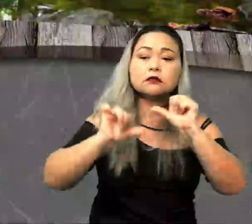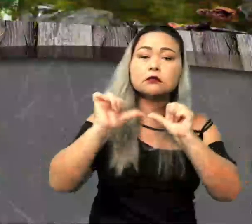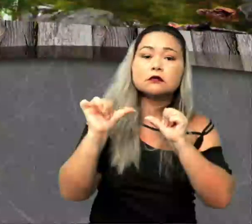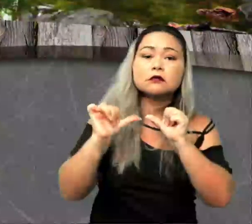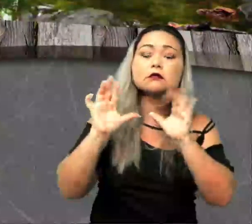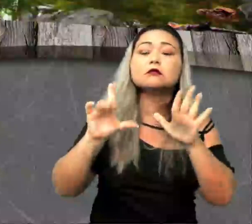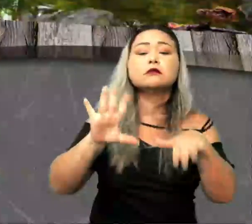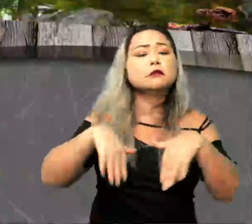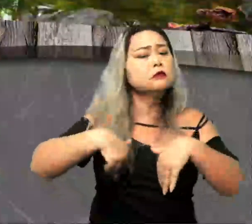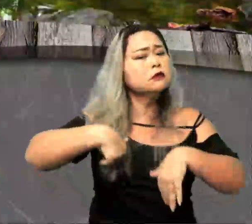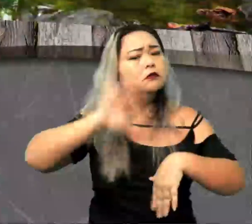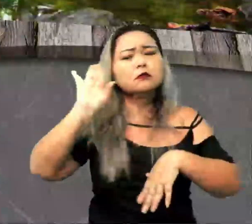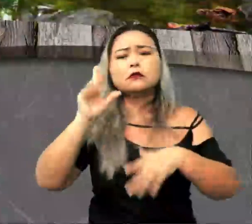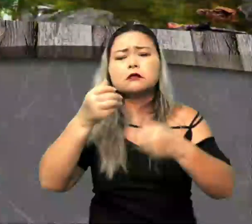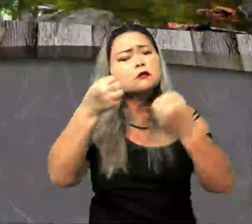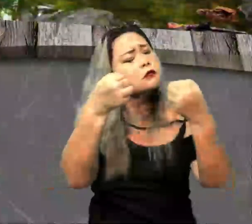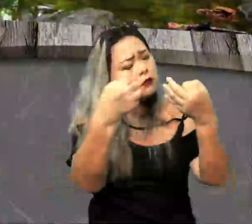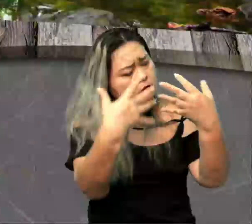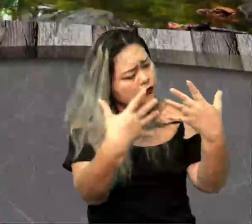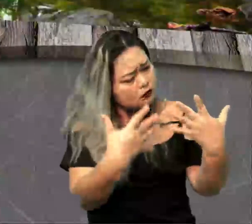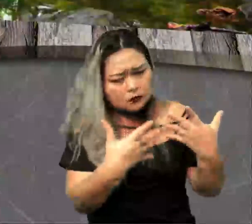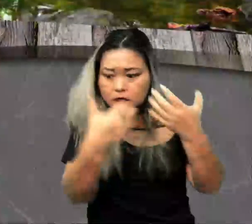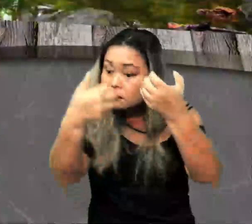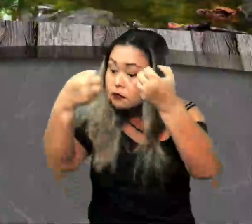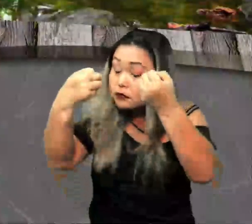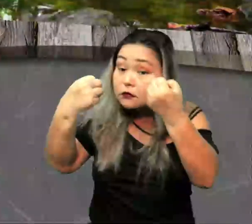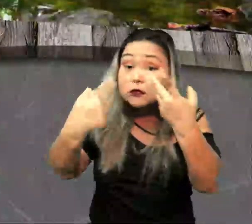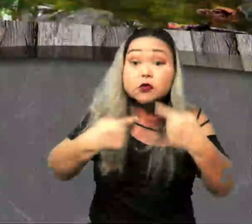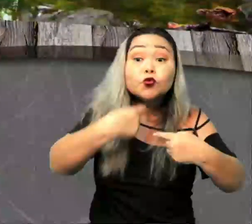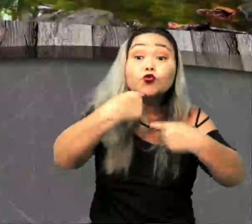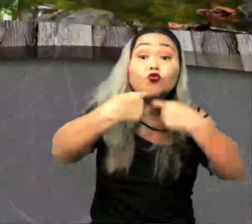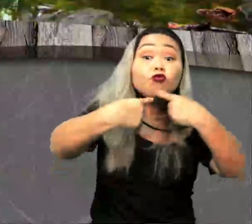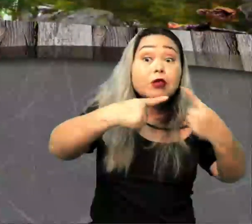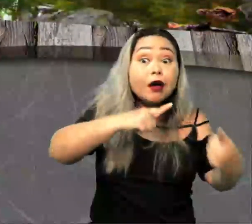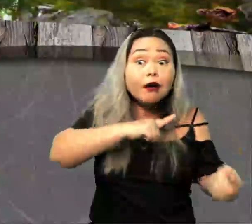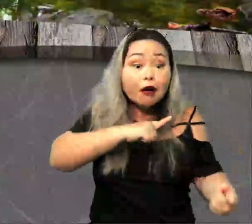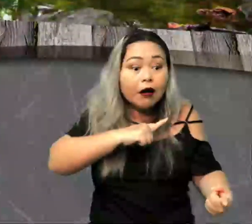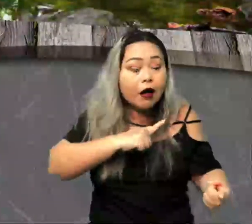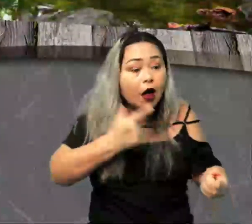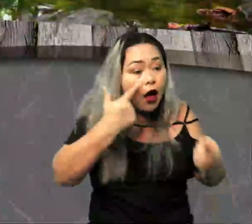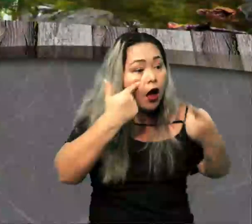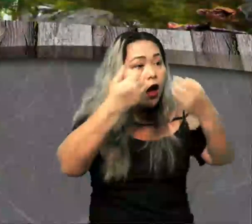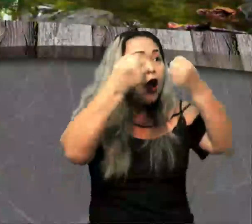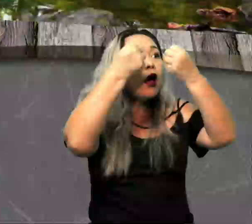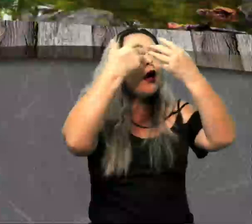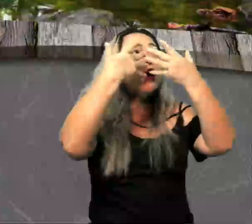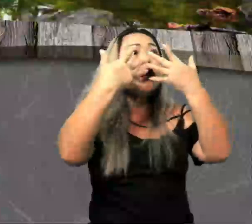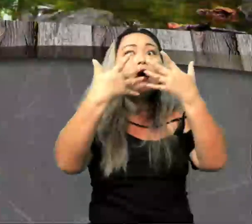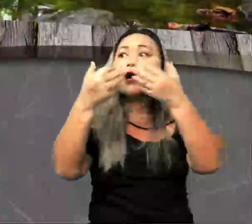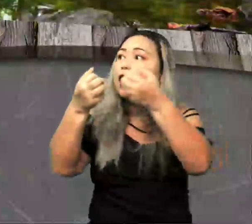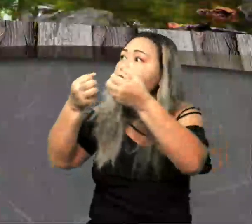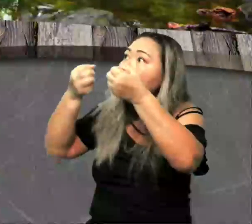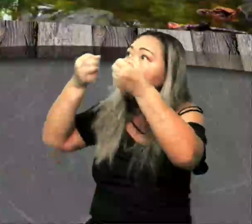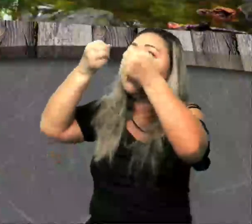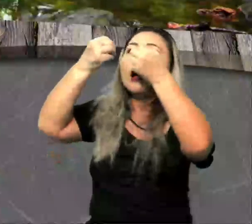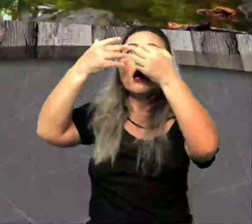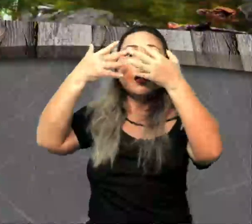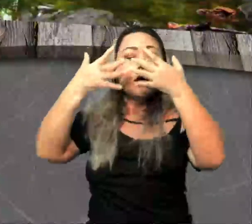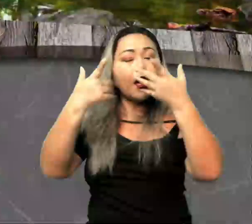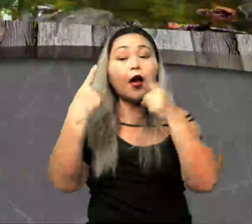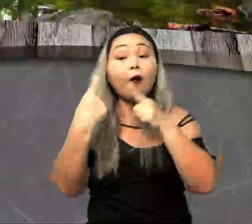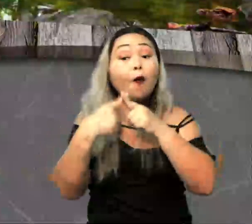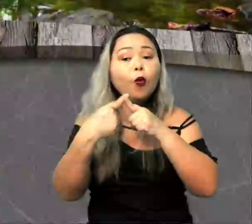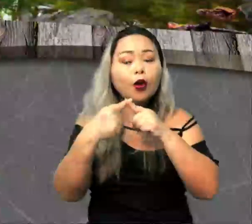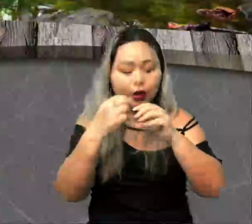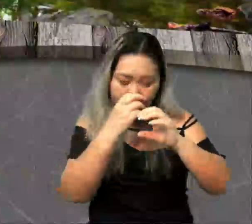começaram, então, a ter muitas explicações de muitas dúvidas a partir desse instrumento que é o microscópio,